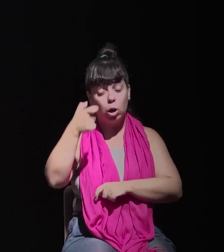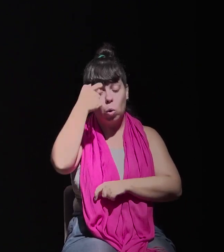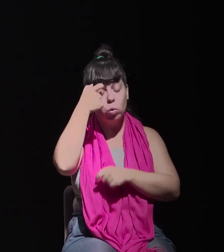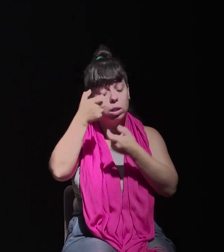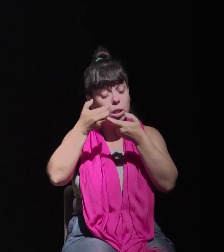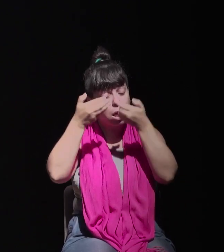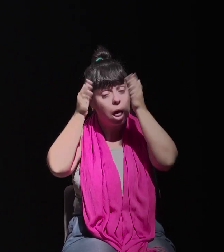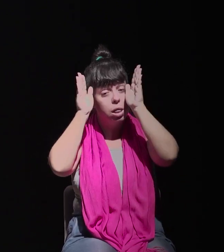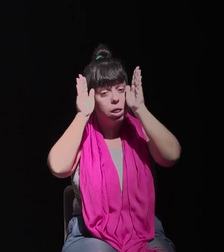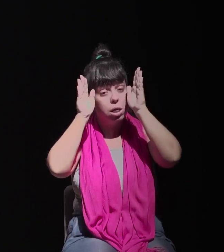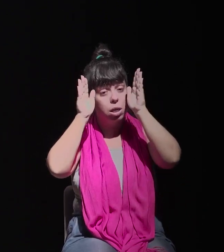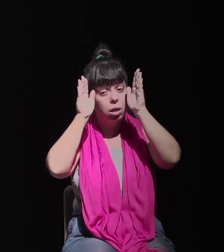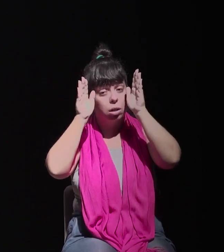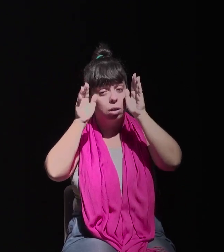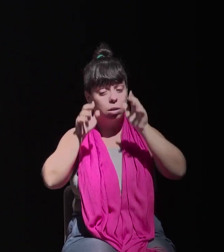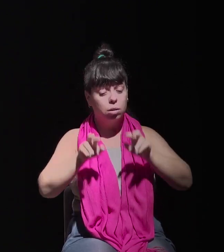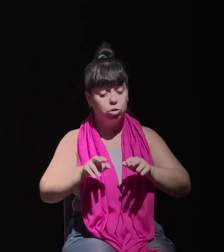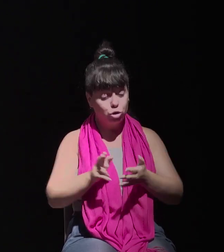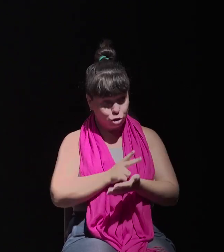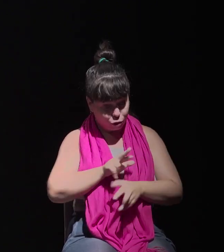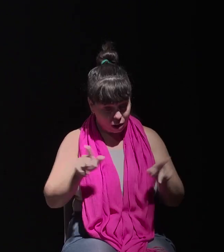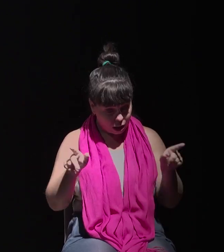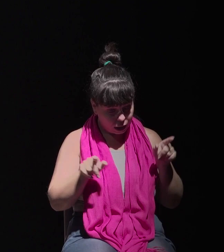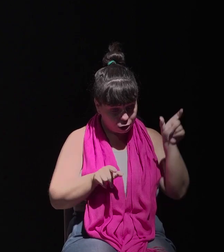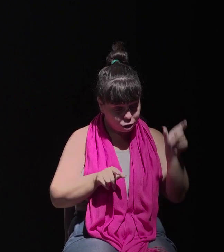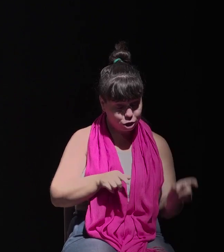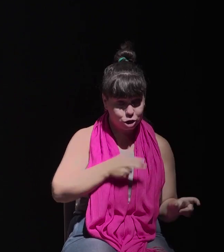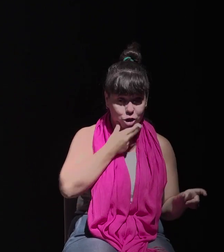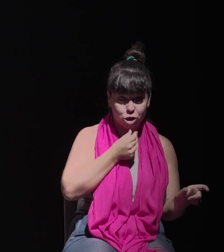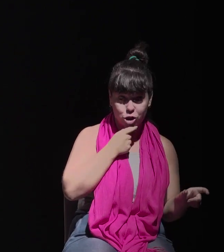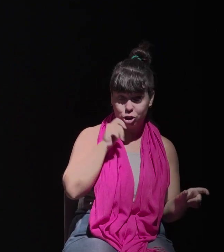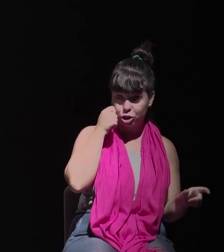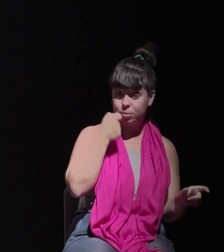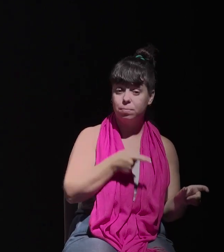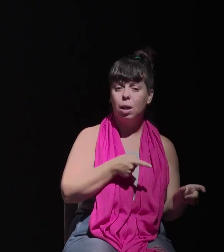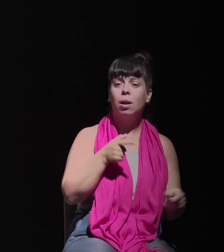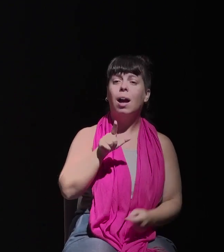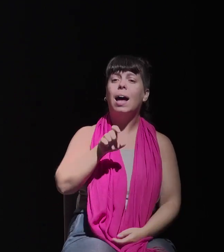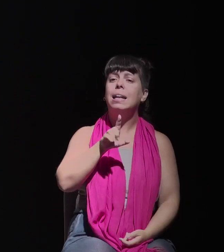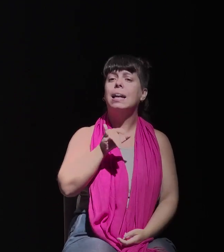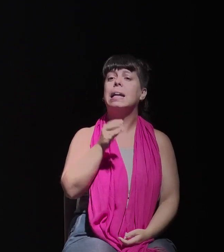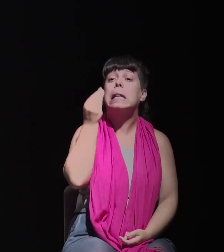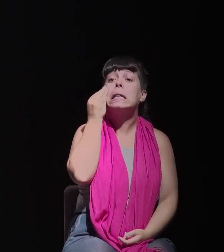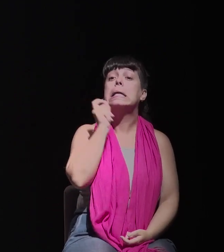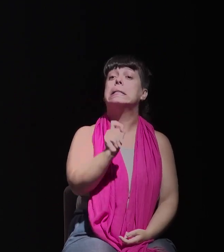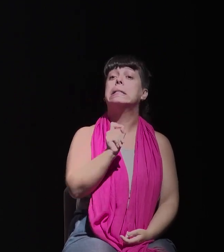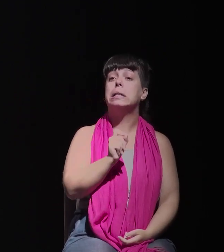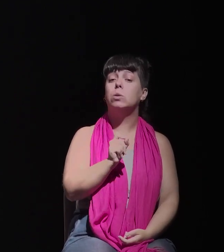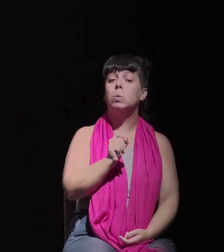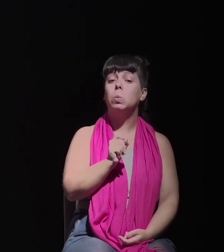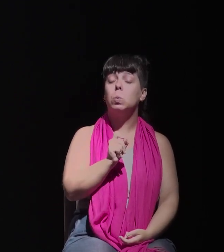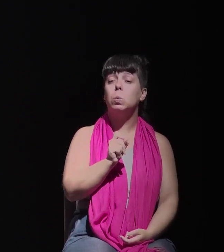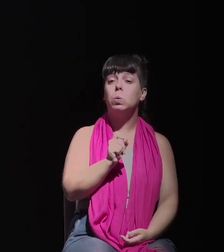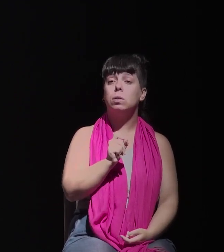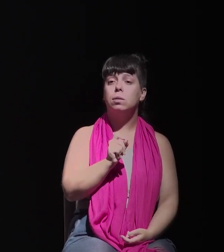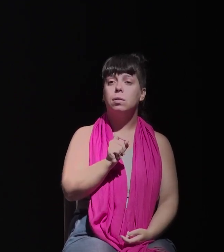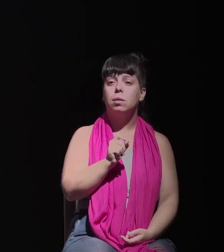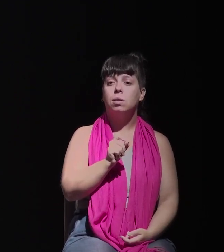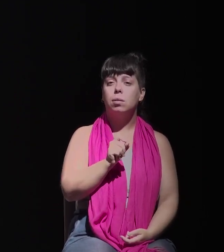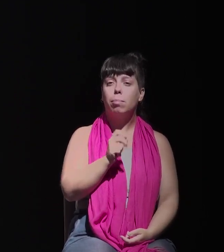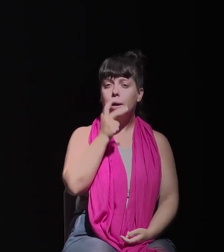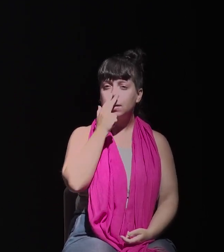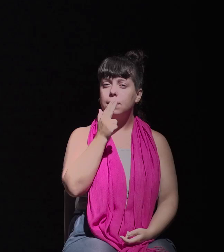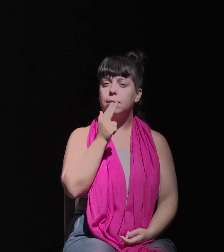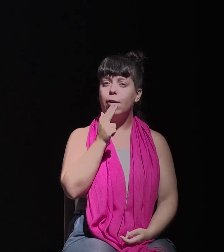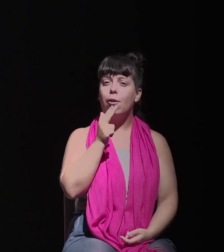que diferencia ela dos homens negros. Porque o que a Lélia está tentando nesse momento? Pensar se faz sentido a gente falar de um feminismo negro